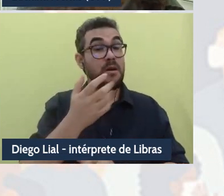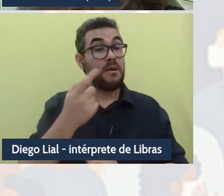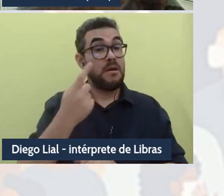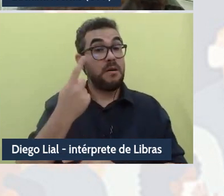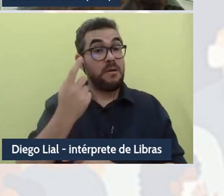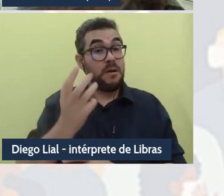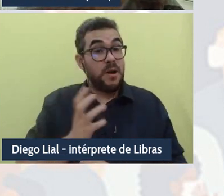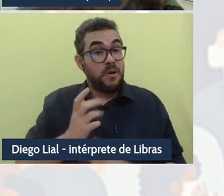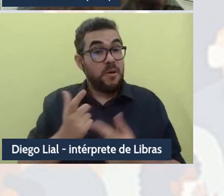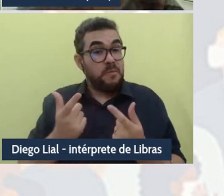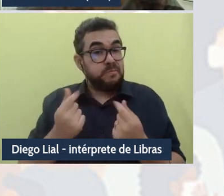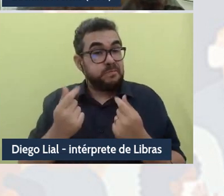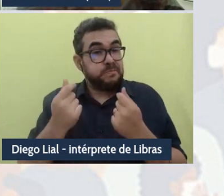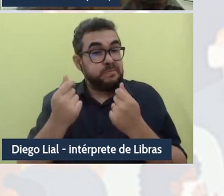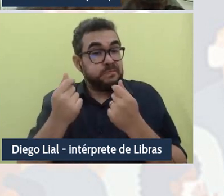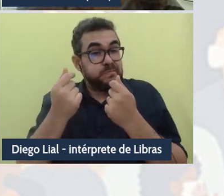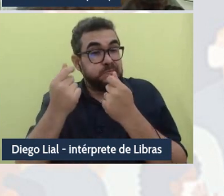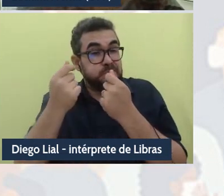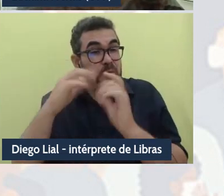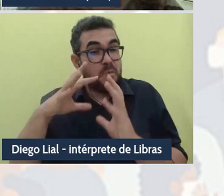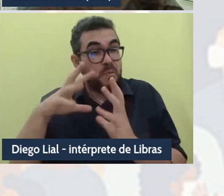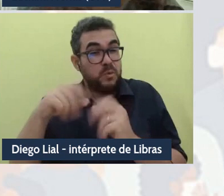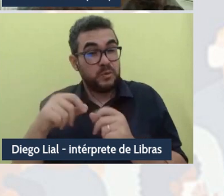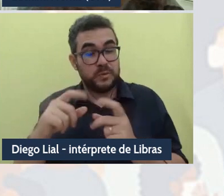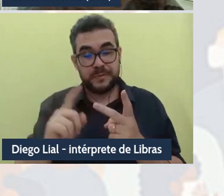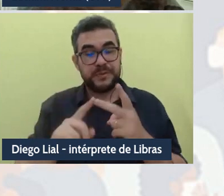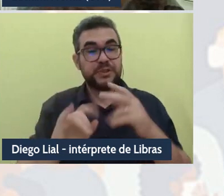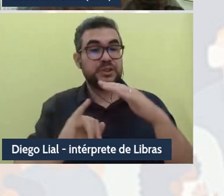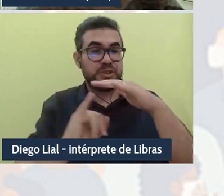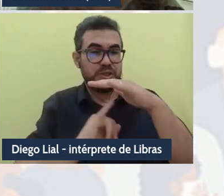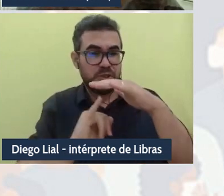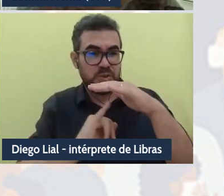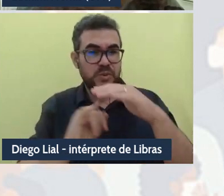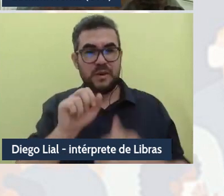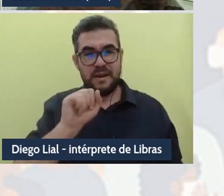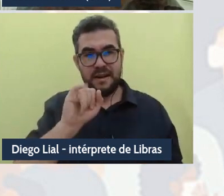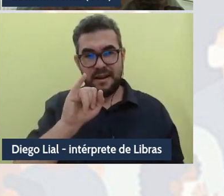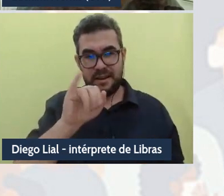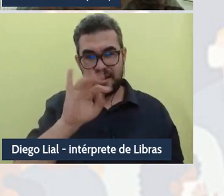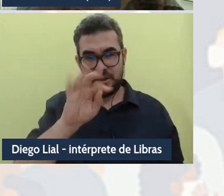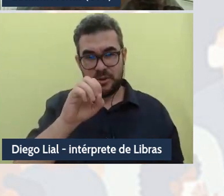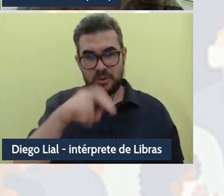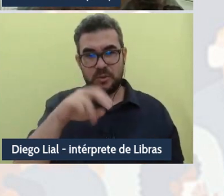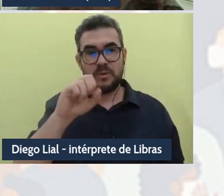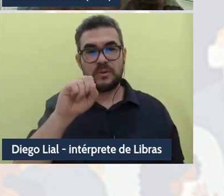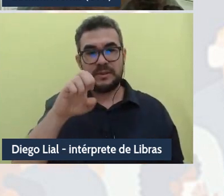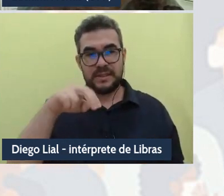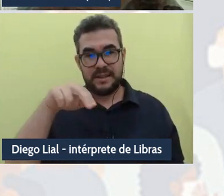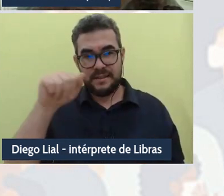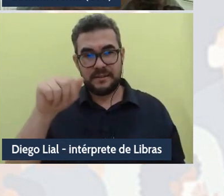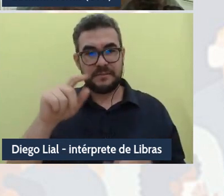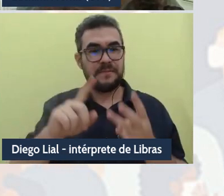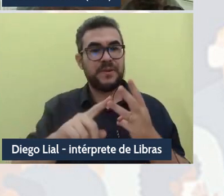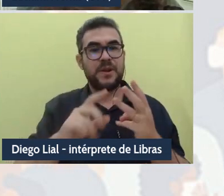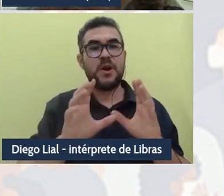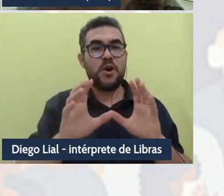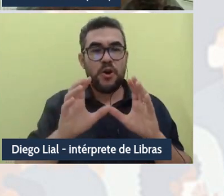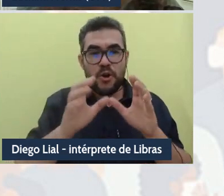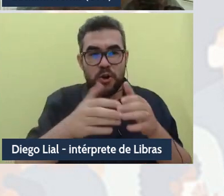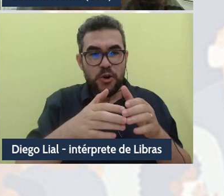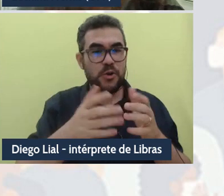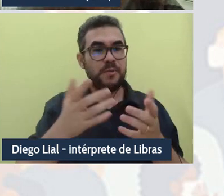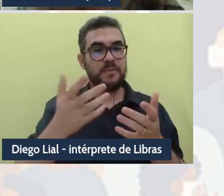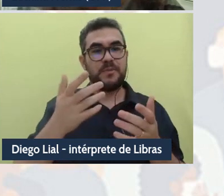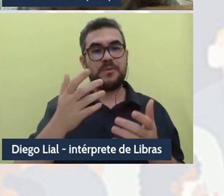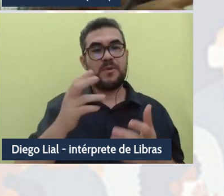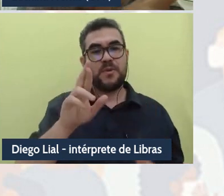Todos pela Educação, pelo Instituto Ayrton Senna, Fundação Roberto Marinho, Instituto Península, Movimento Fundação Docente, Sempec e